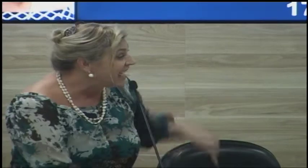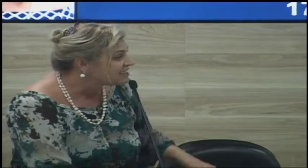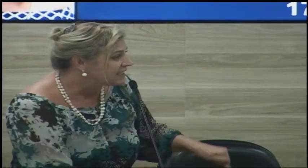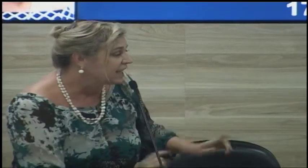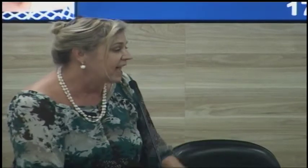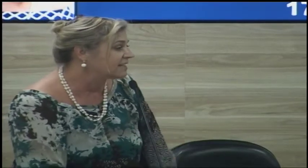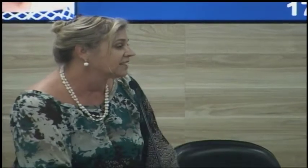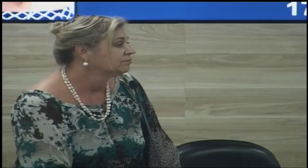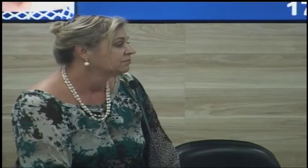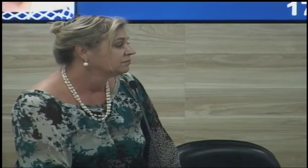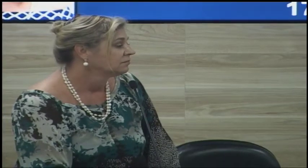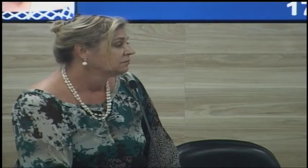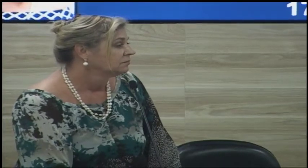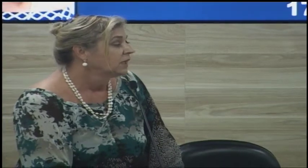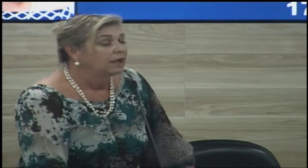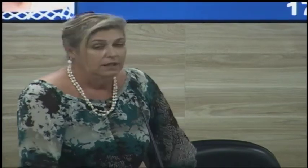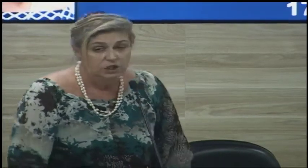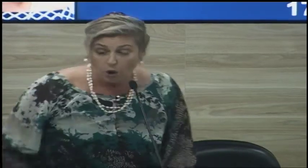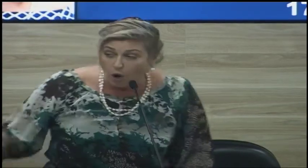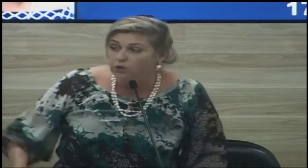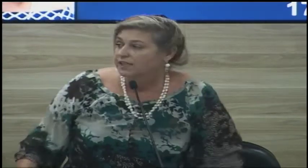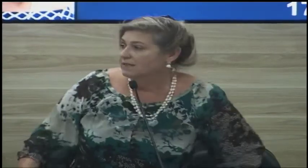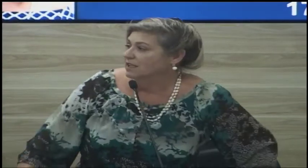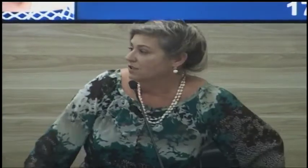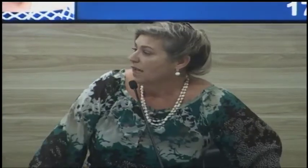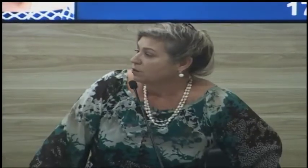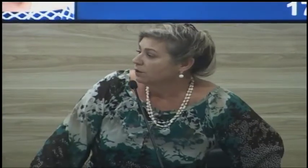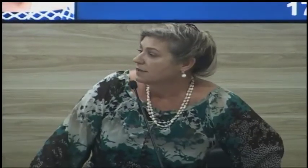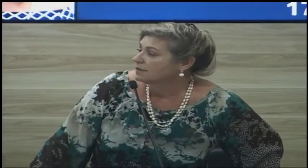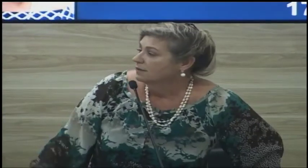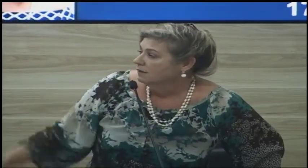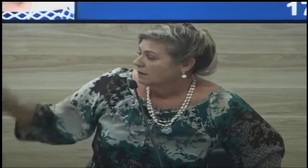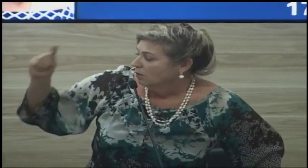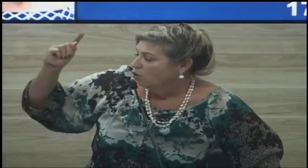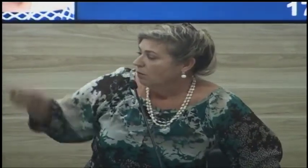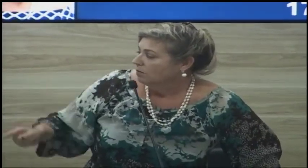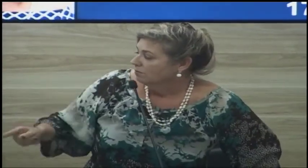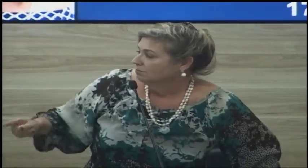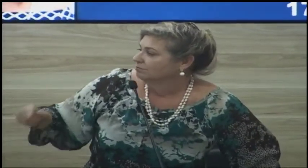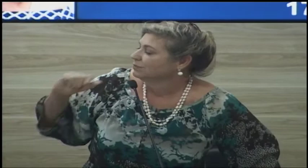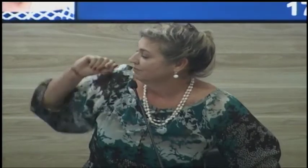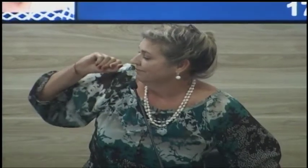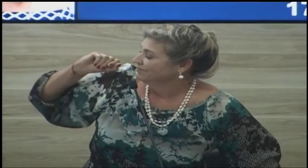brigas desta casa, de outras legislaturas,